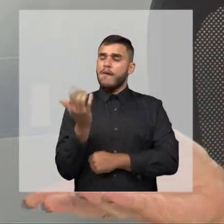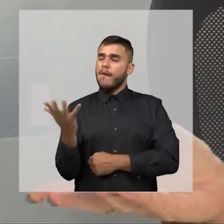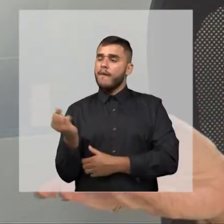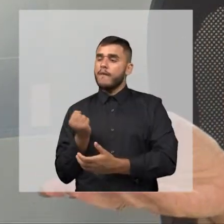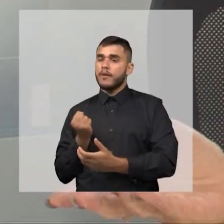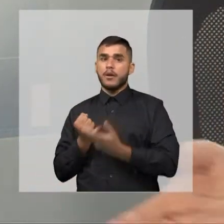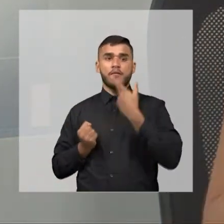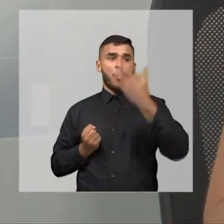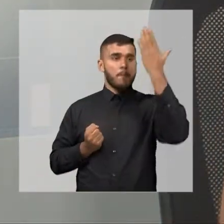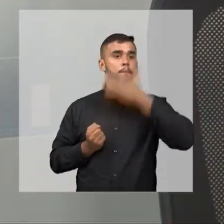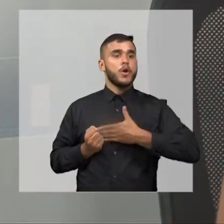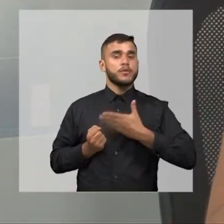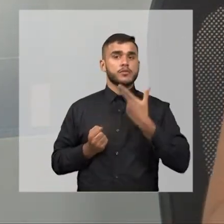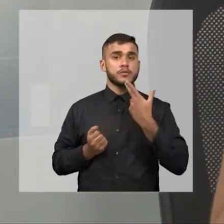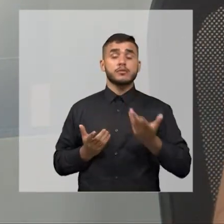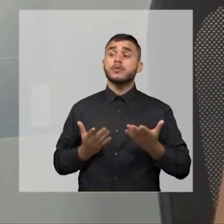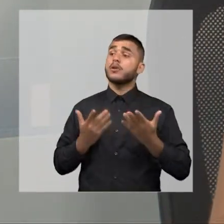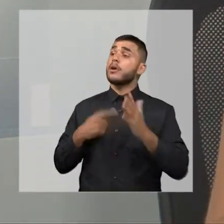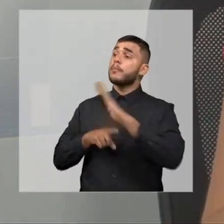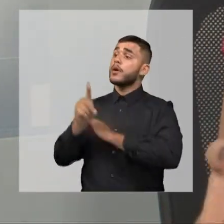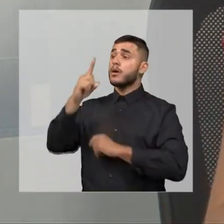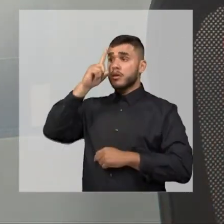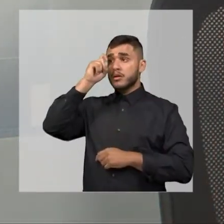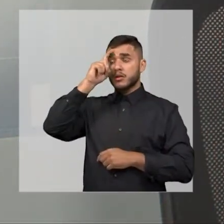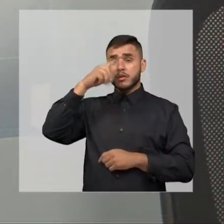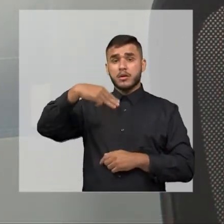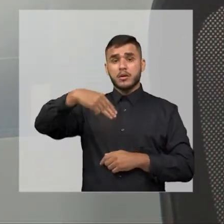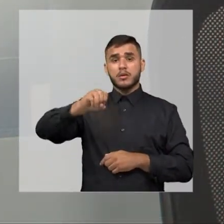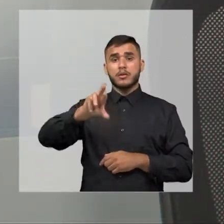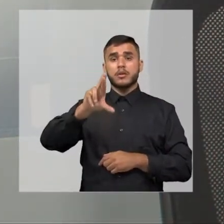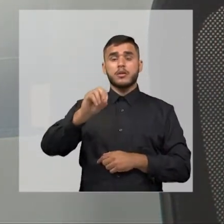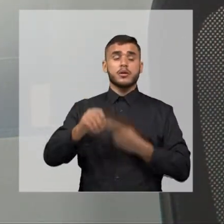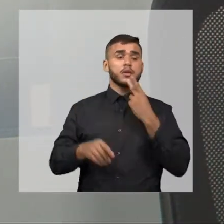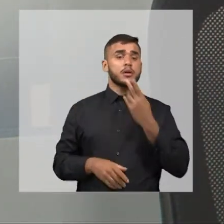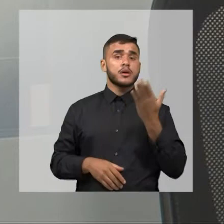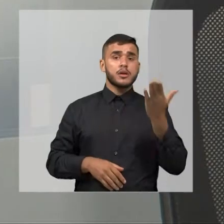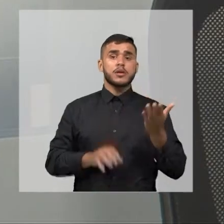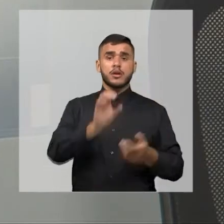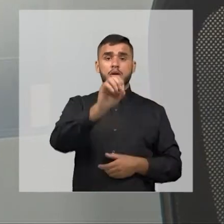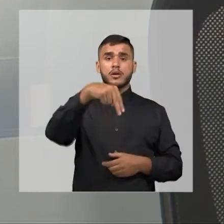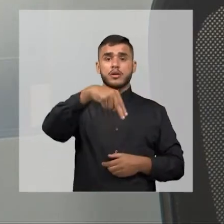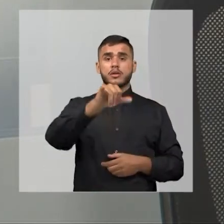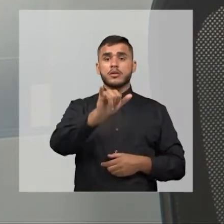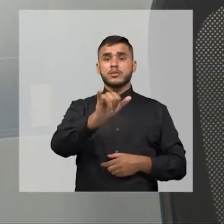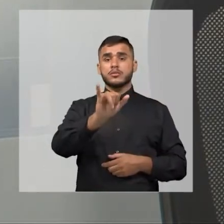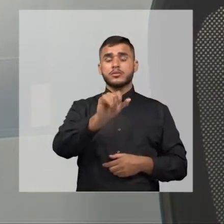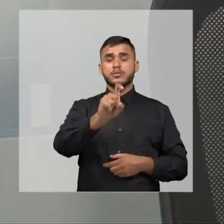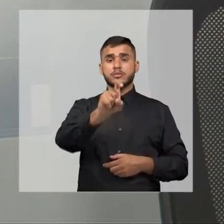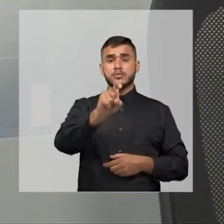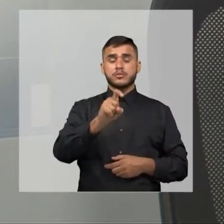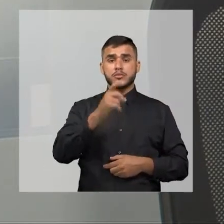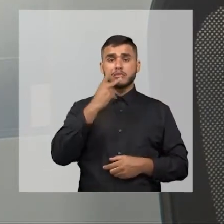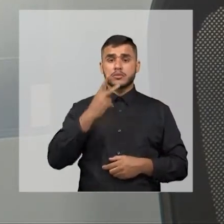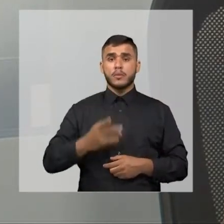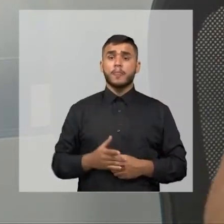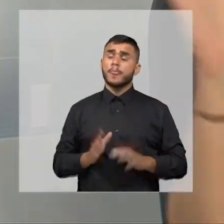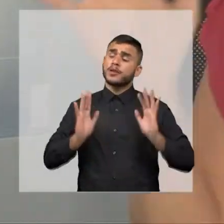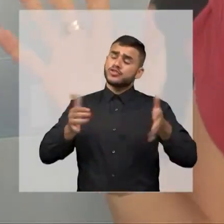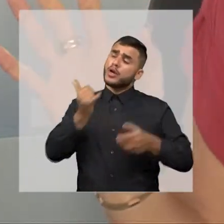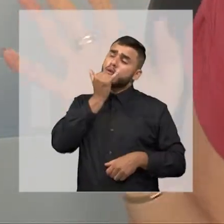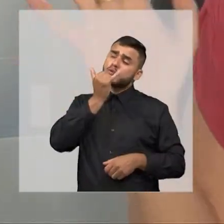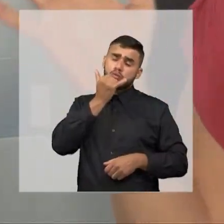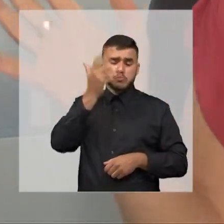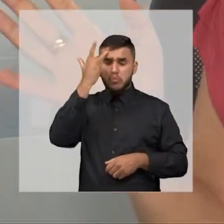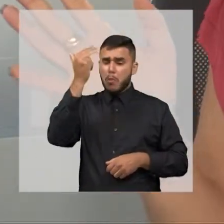corrupção. Quando foi perguntado, e aí, ministro Moro, o que o senhor acha da corrupção aqui do rapaz que confessou que fez Caixa 2? Não, ele já